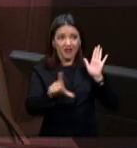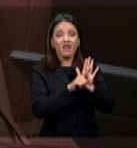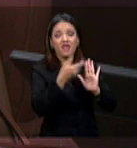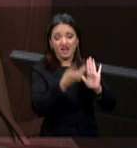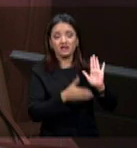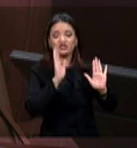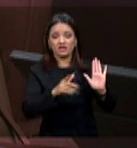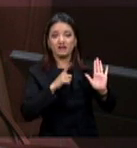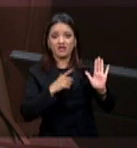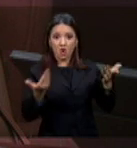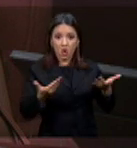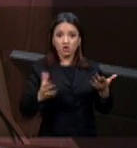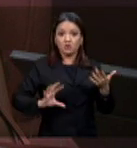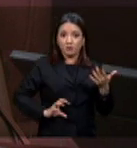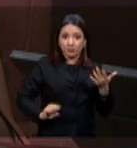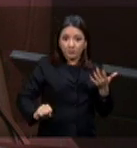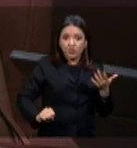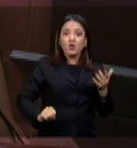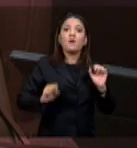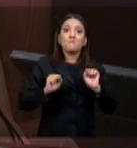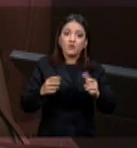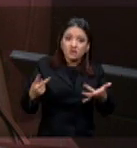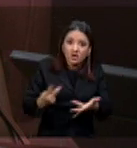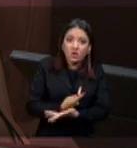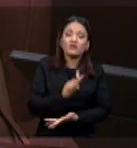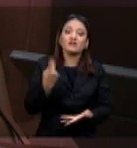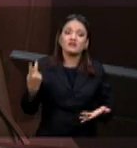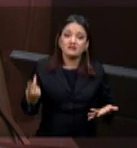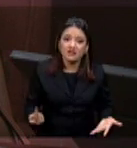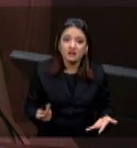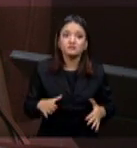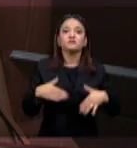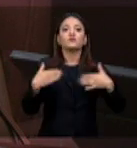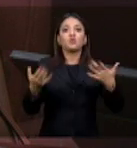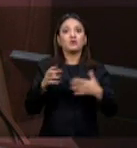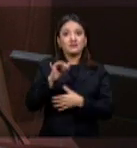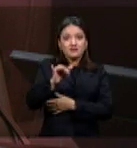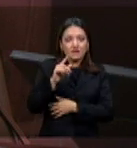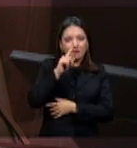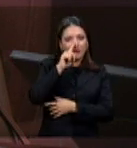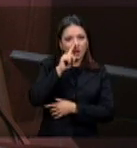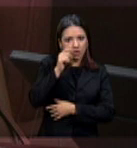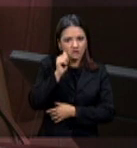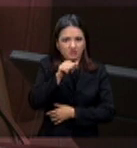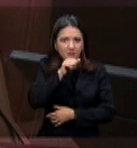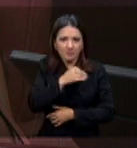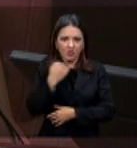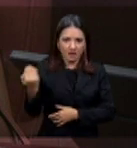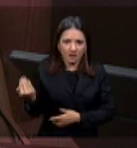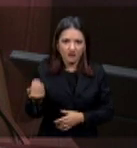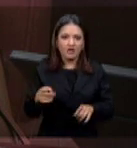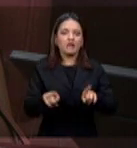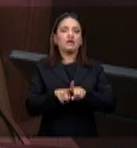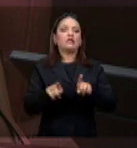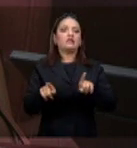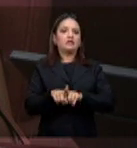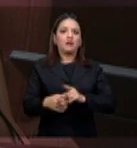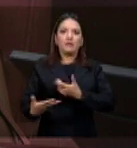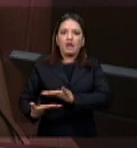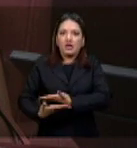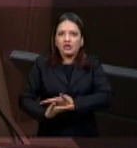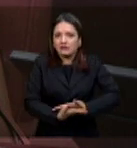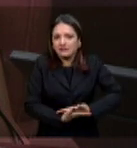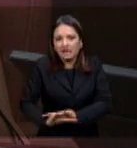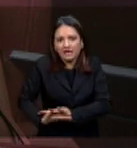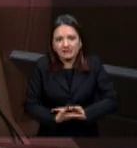O aborto hoje é permitido em situações de risco de vida para a mãe, de fetos anencéfalos que não têm chance de